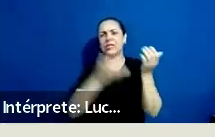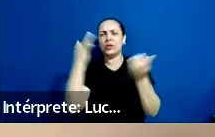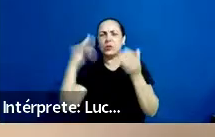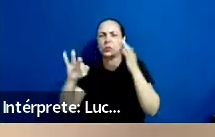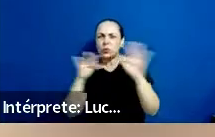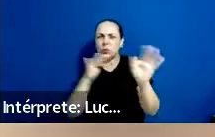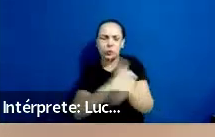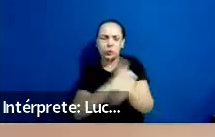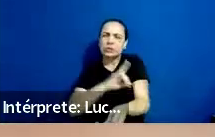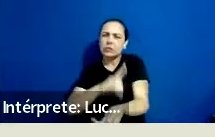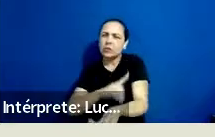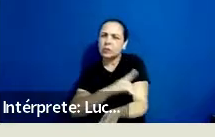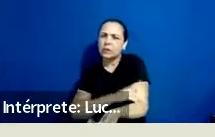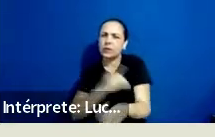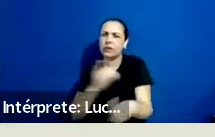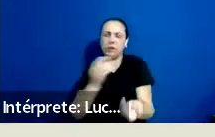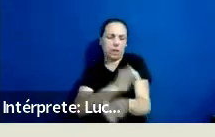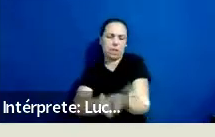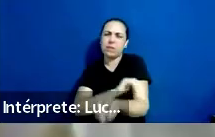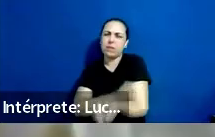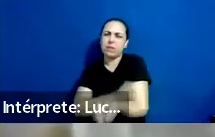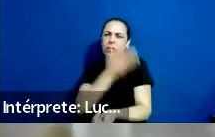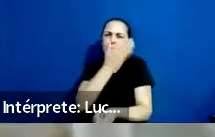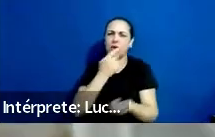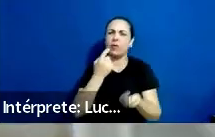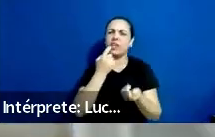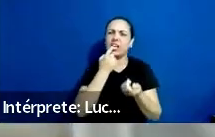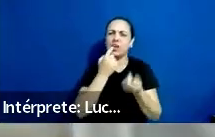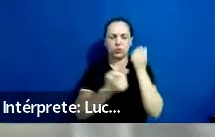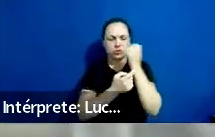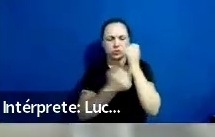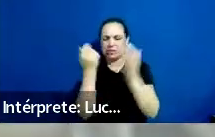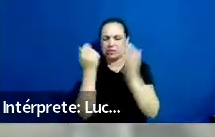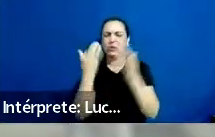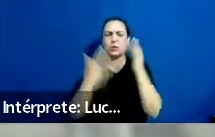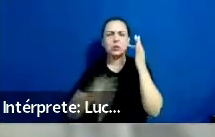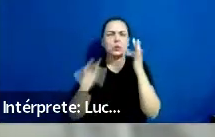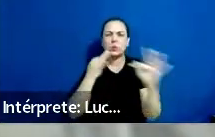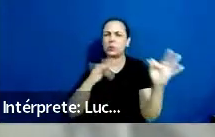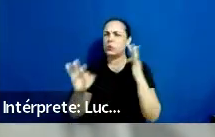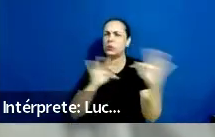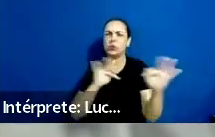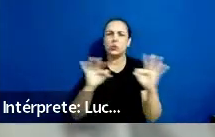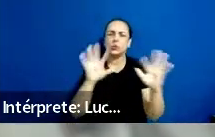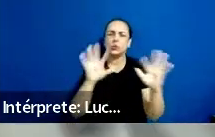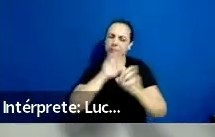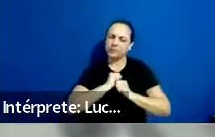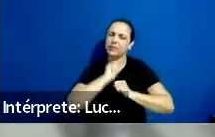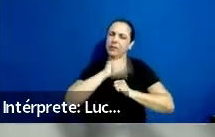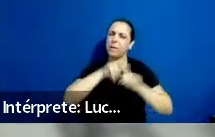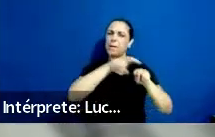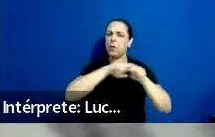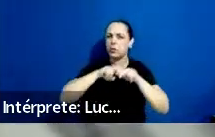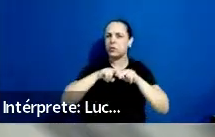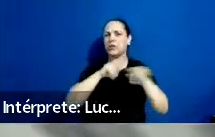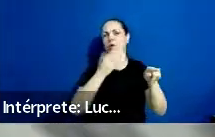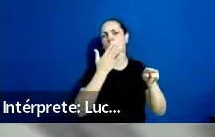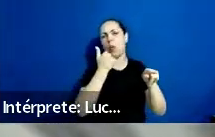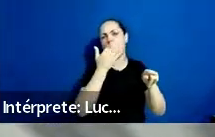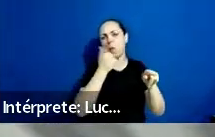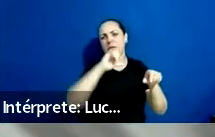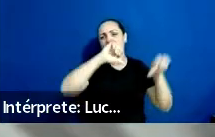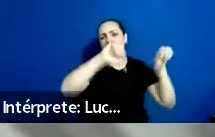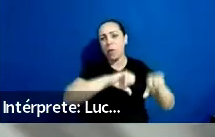diabetes, arteriosclerose, osteoporose são algumas enfermidades diretamente relacionadas com o excesso de radicais livres